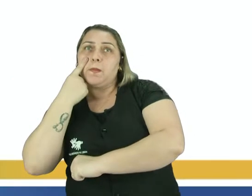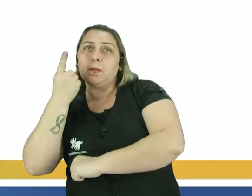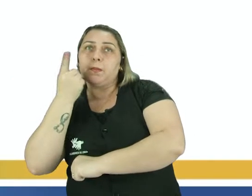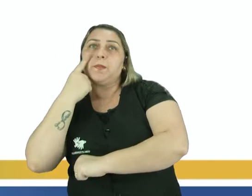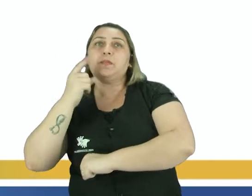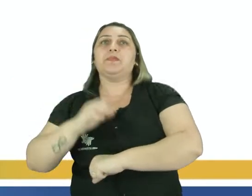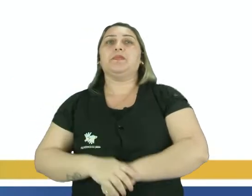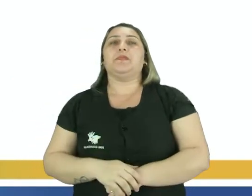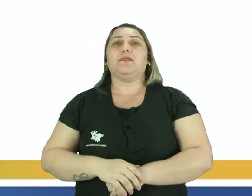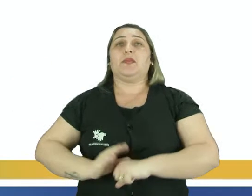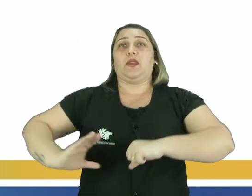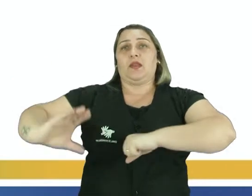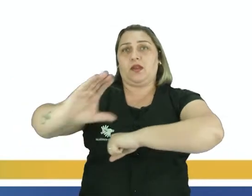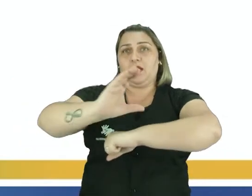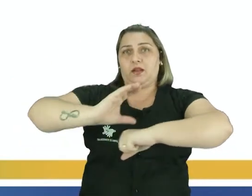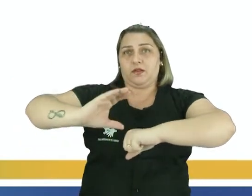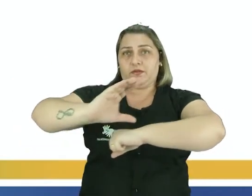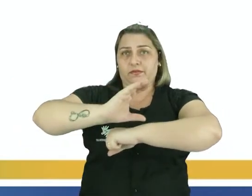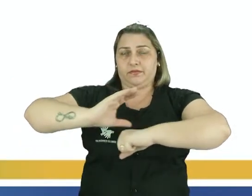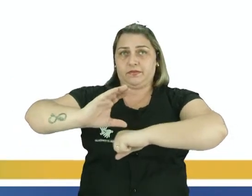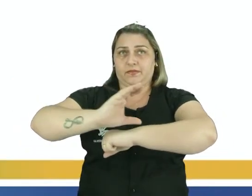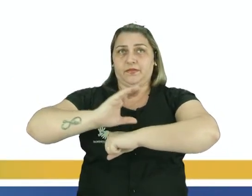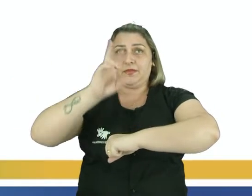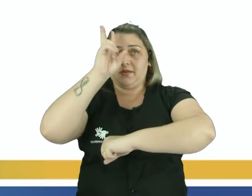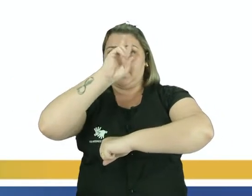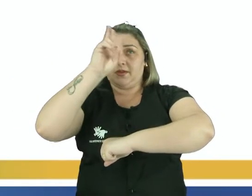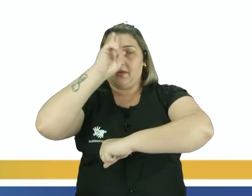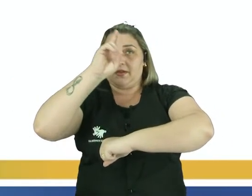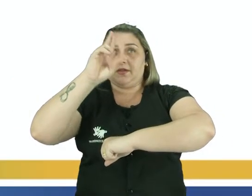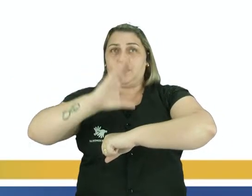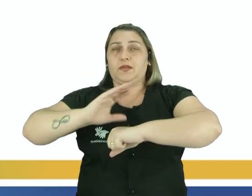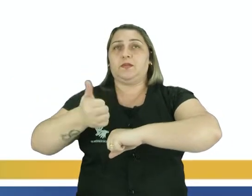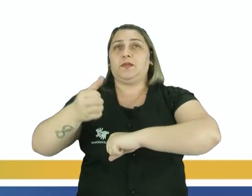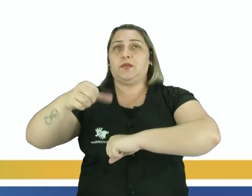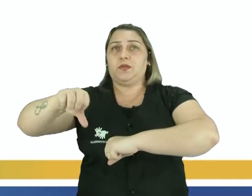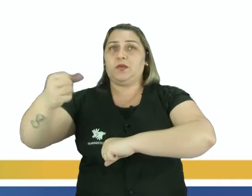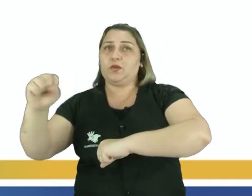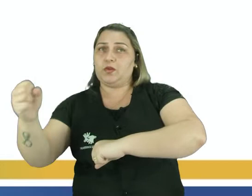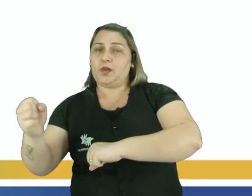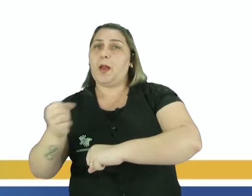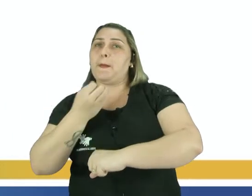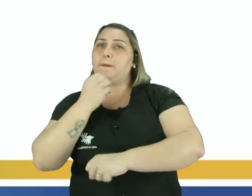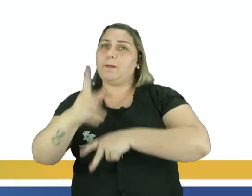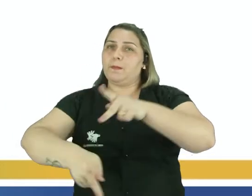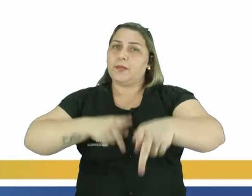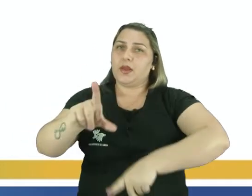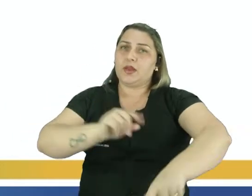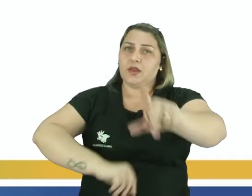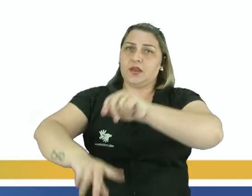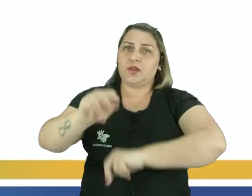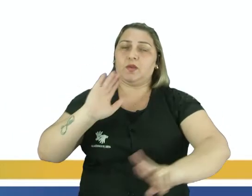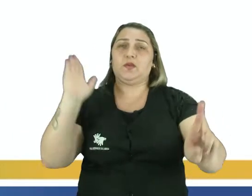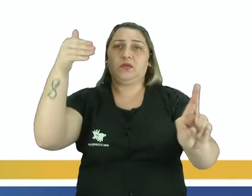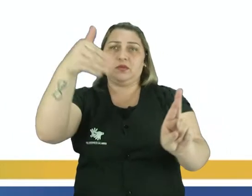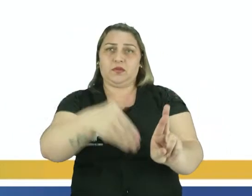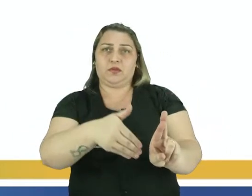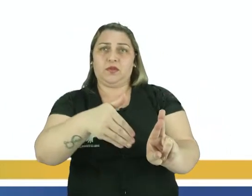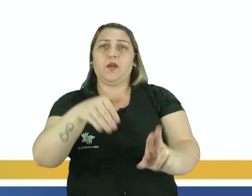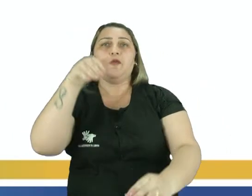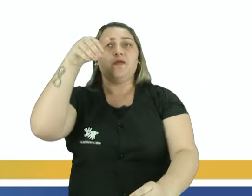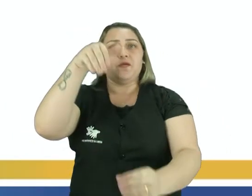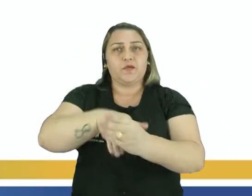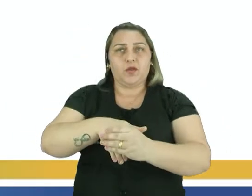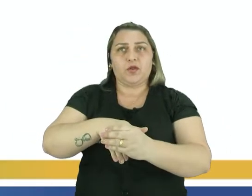aí. A restrição histórica à participação de boa parte da população na escolha de seus representantes através do